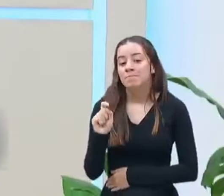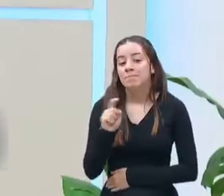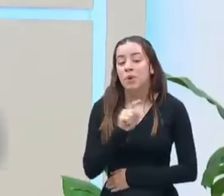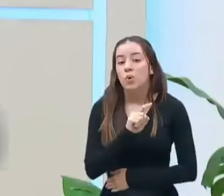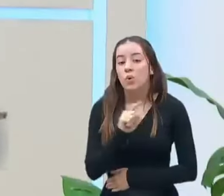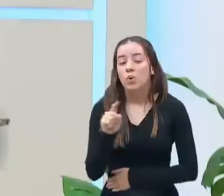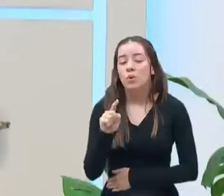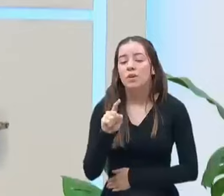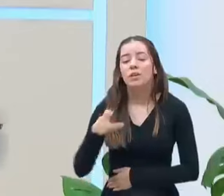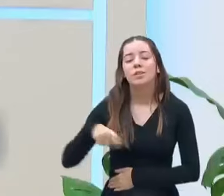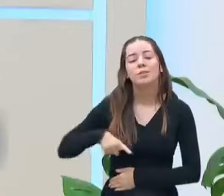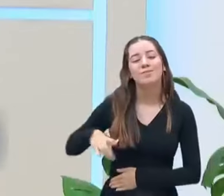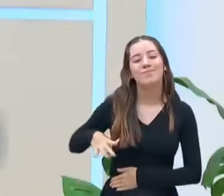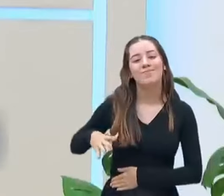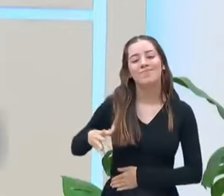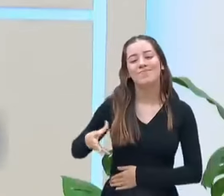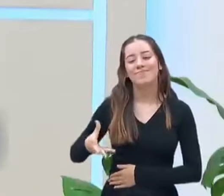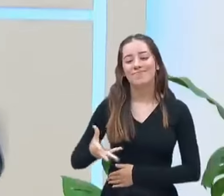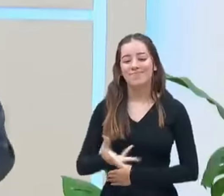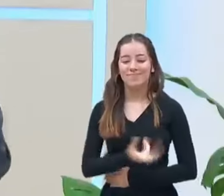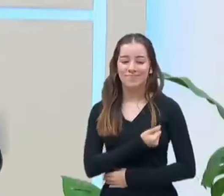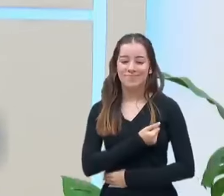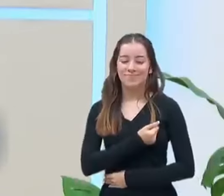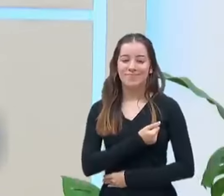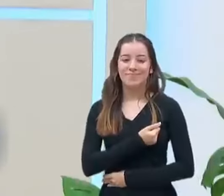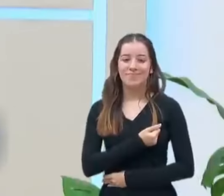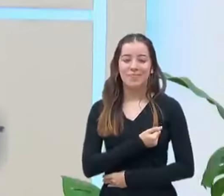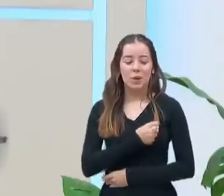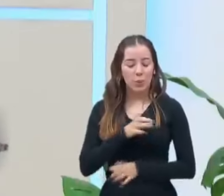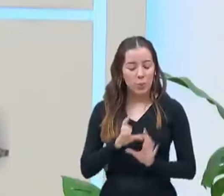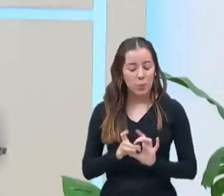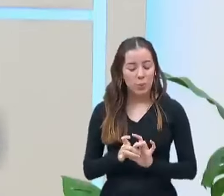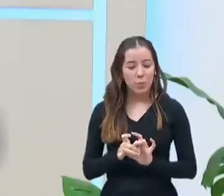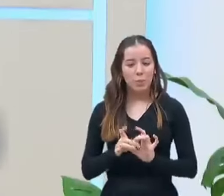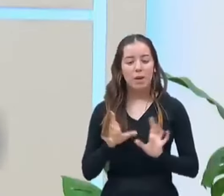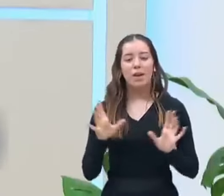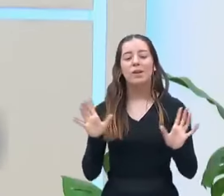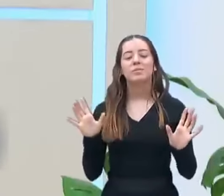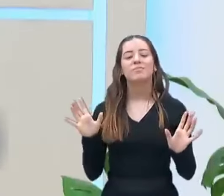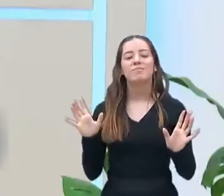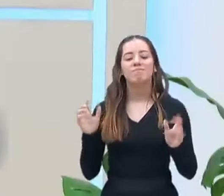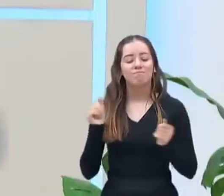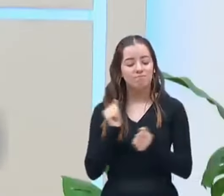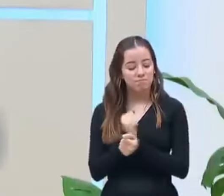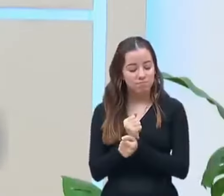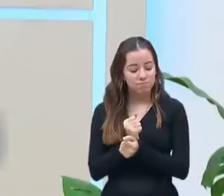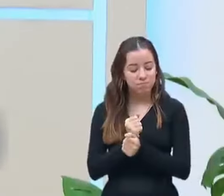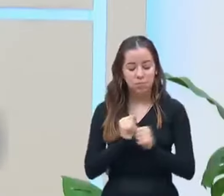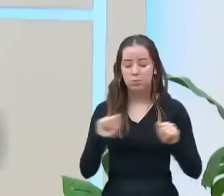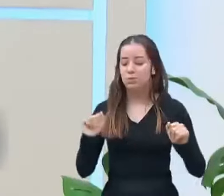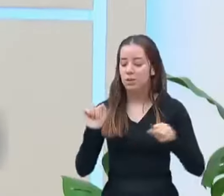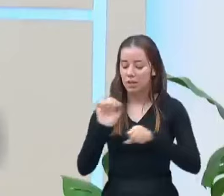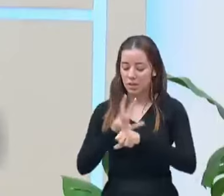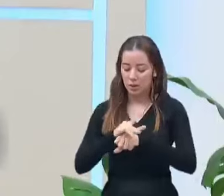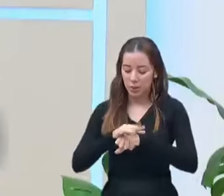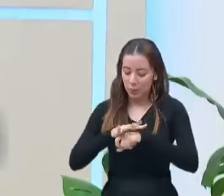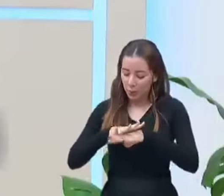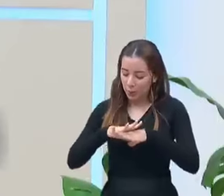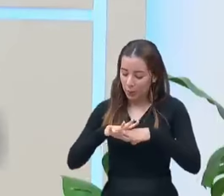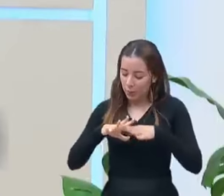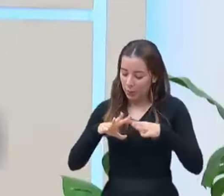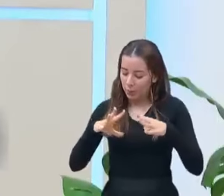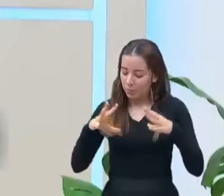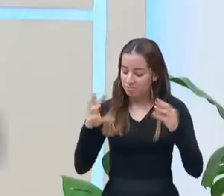seja salvo, é que você seja liberto, é que você seja curado, é que